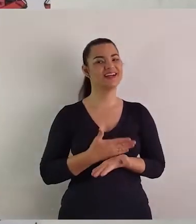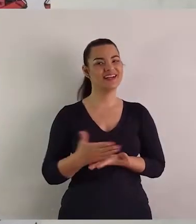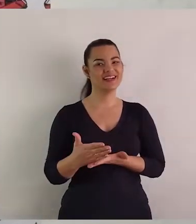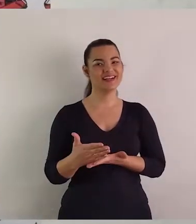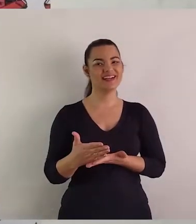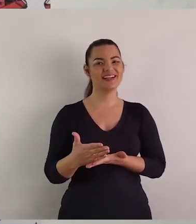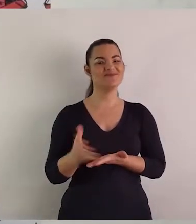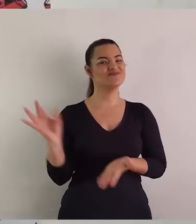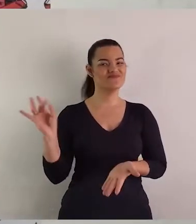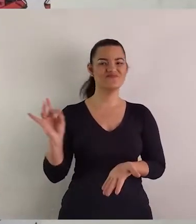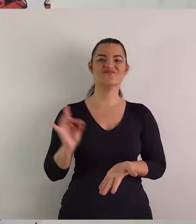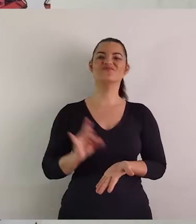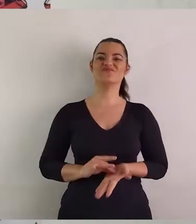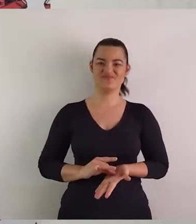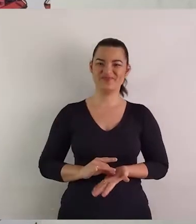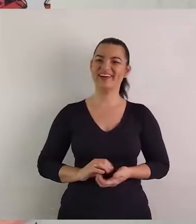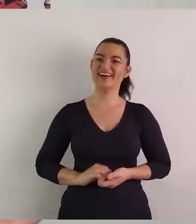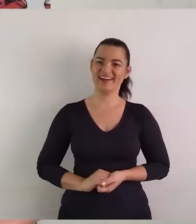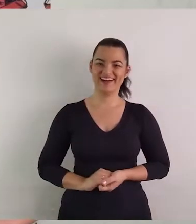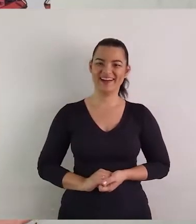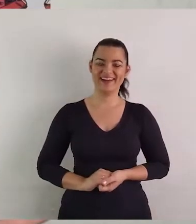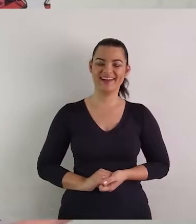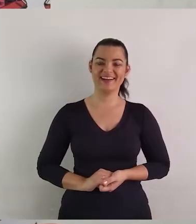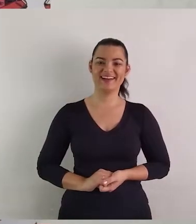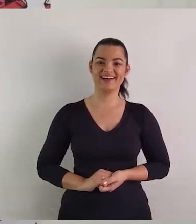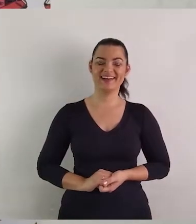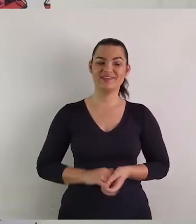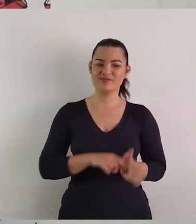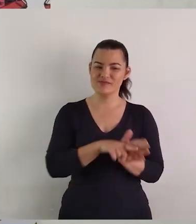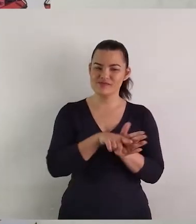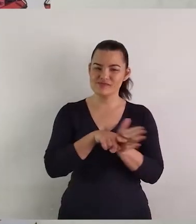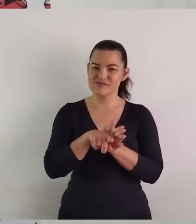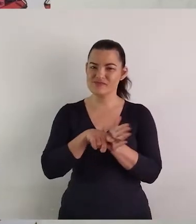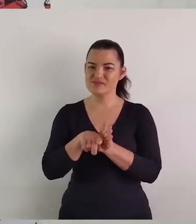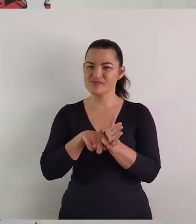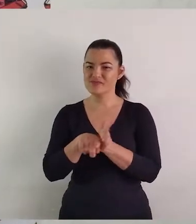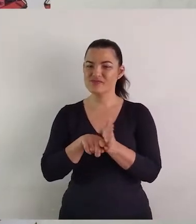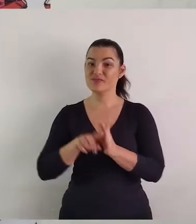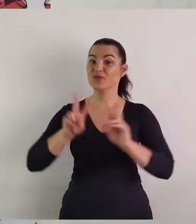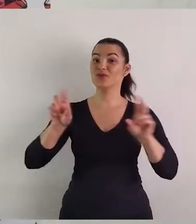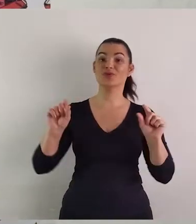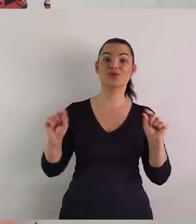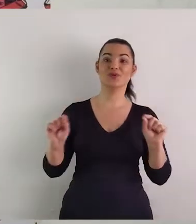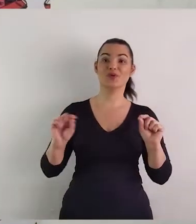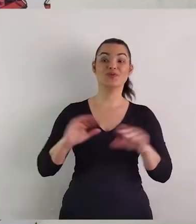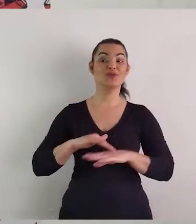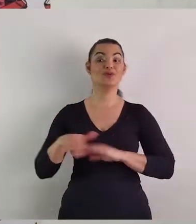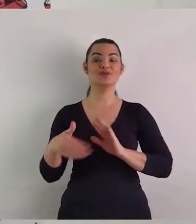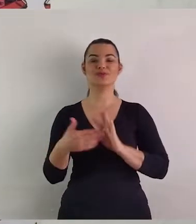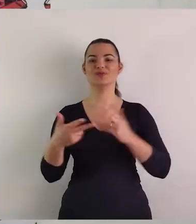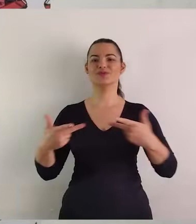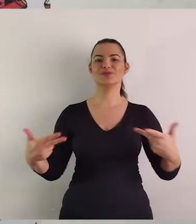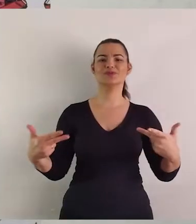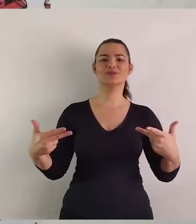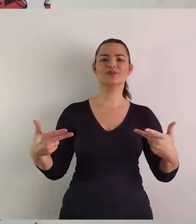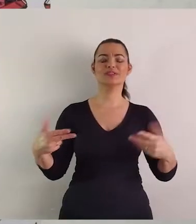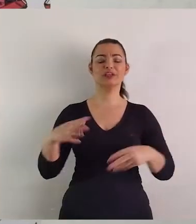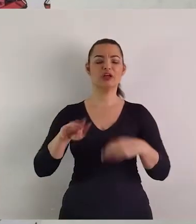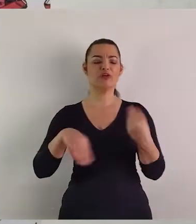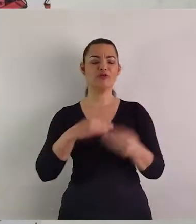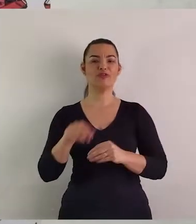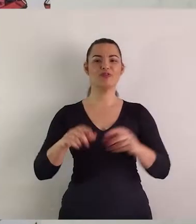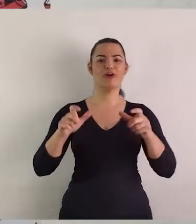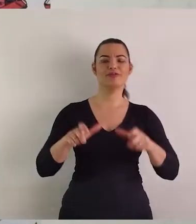começar para valer explorando um pouco sobre toda essa questão que envolve os